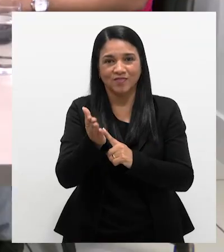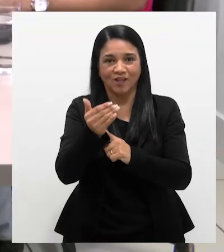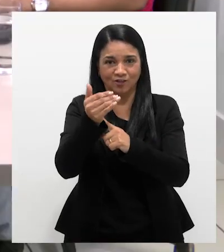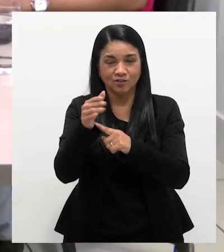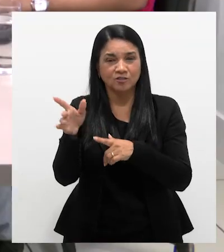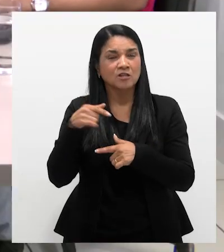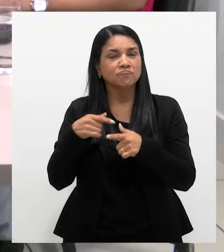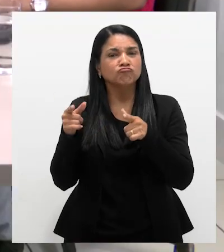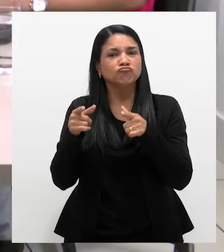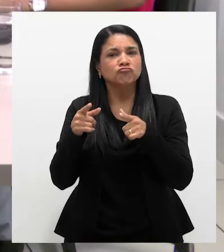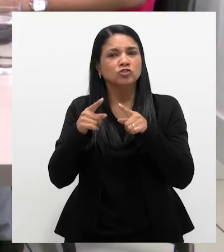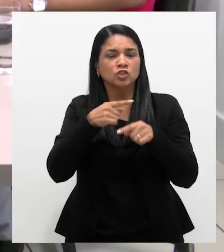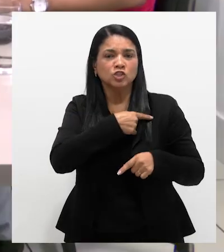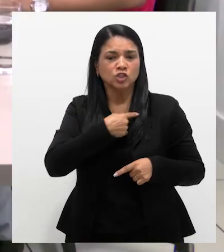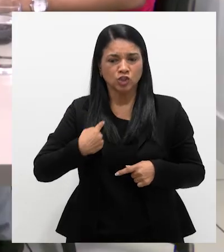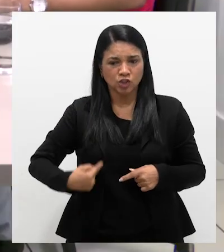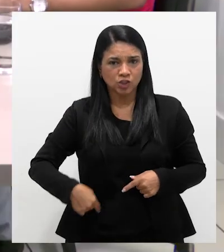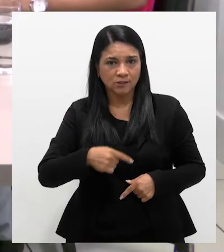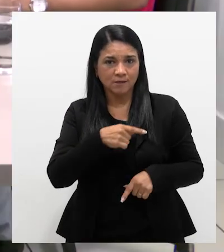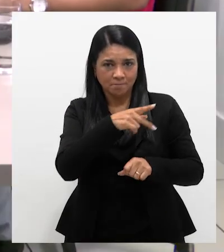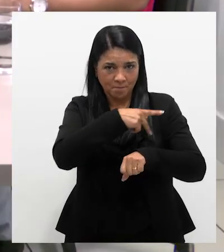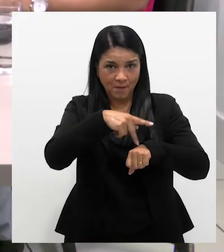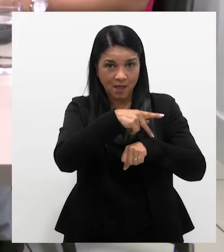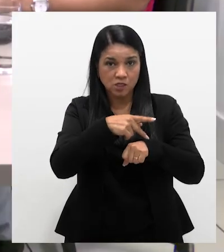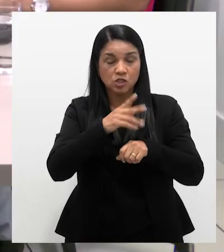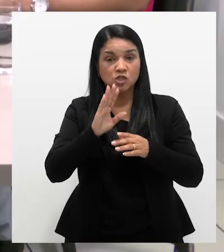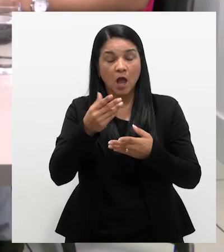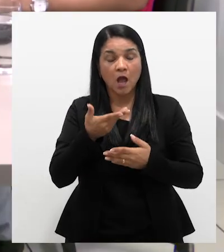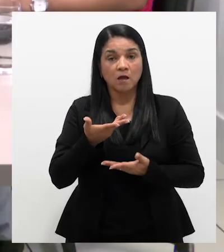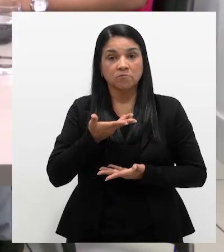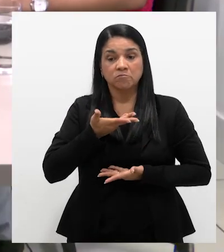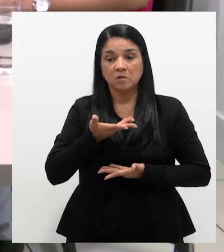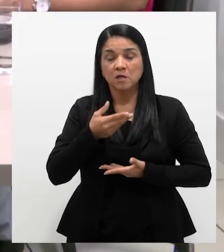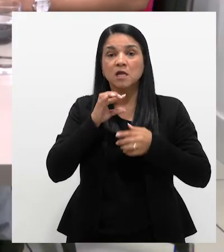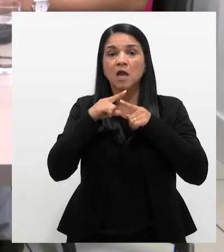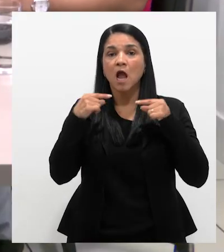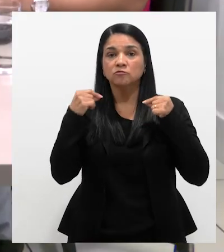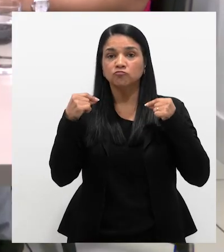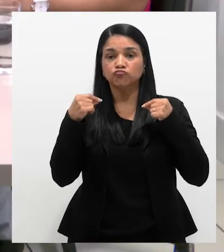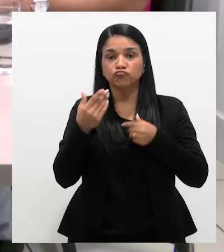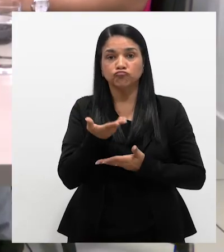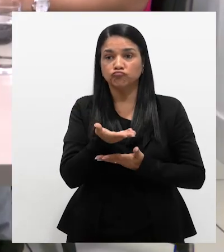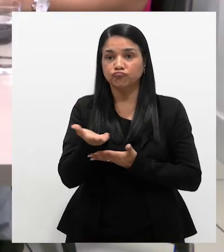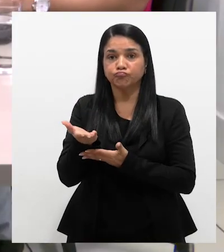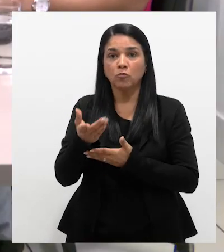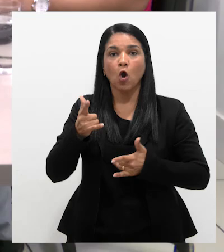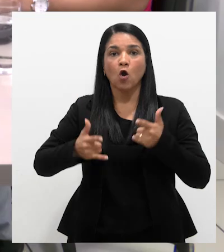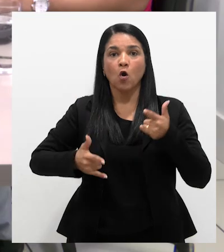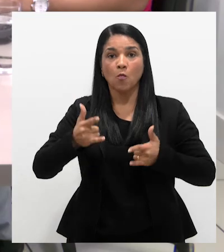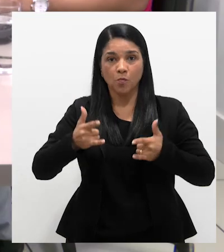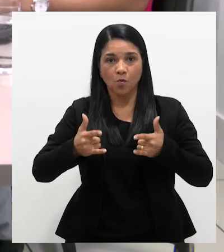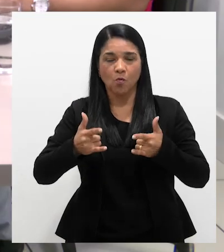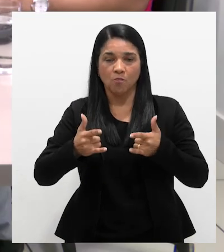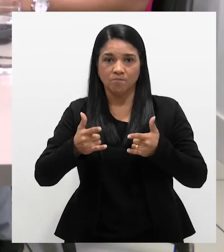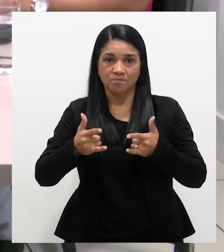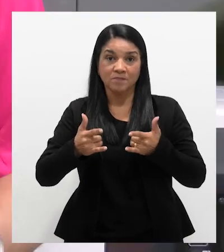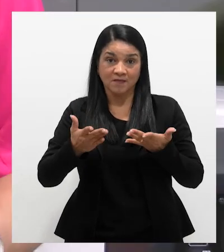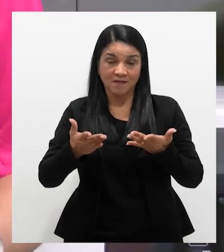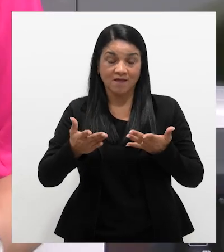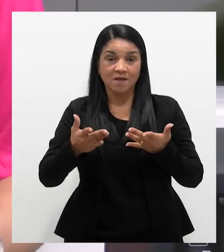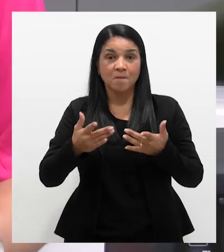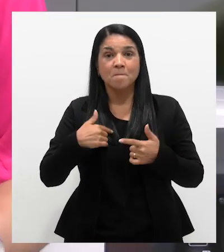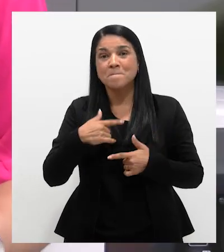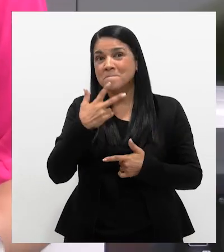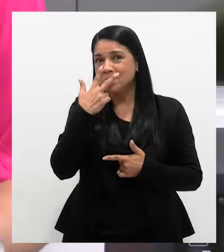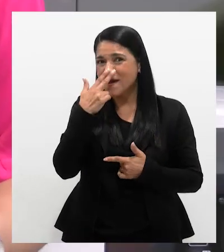por exemplo, já está comum, né, a gente ser servido por garçons robôs. Sim, Que exato. virou uma grande atração também, né? Sim. Mas você acha que